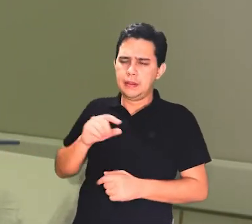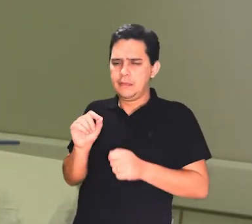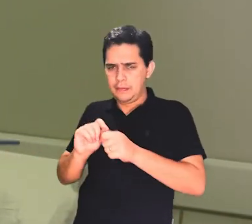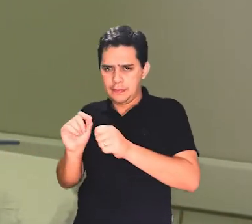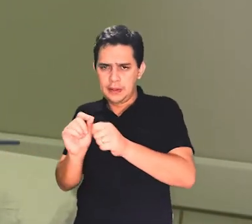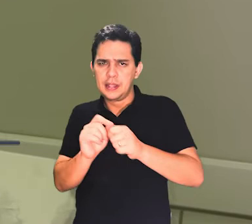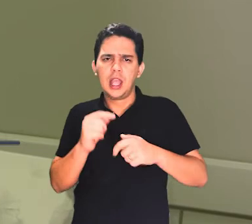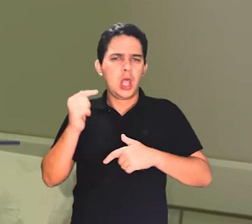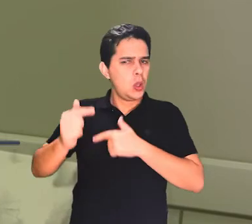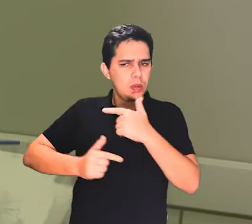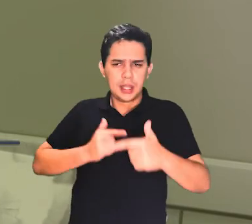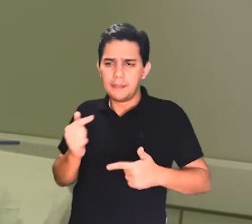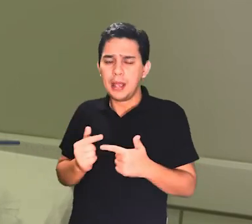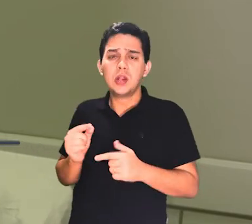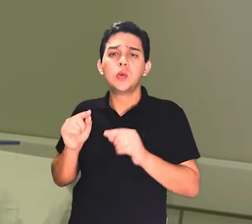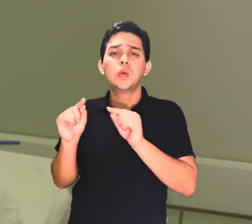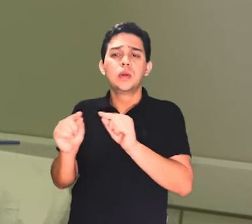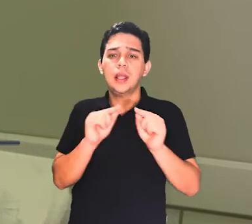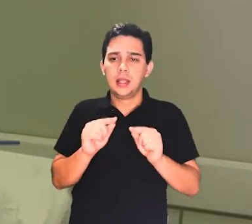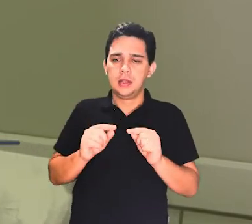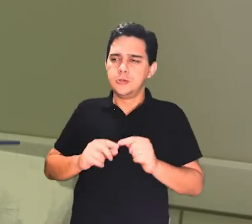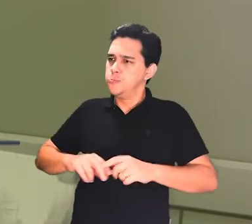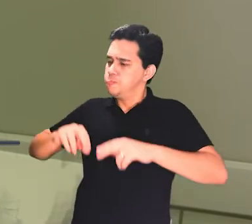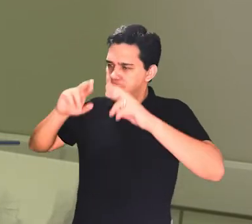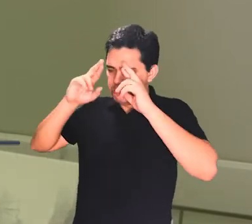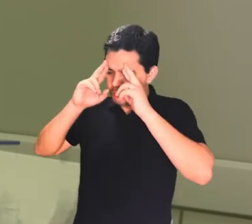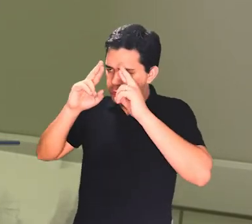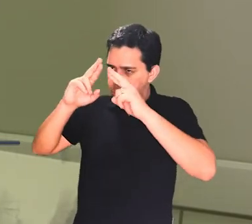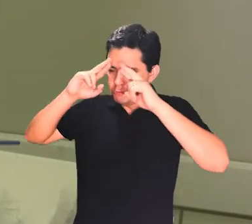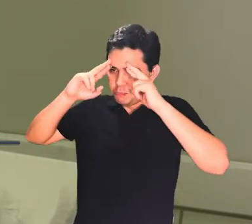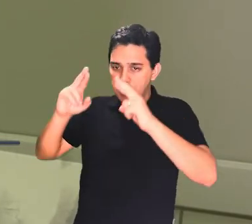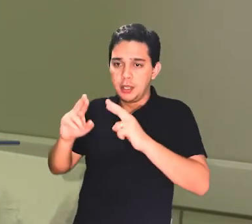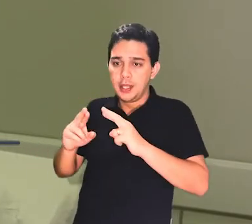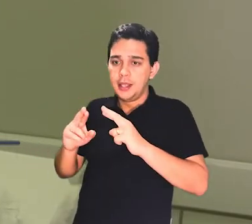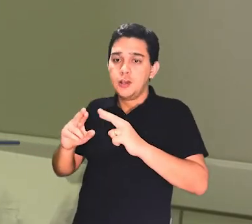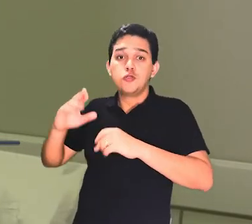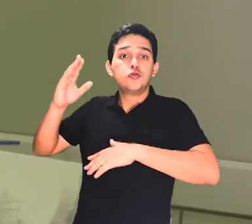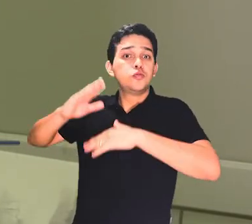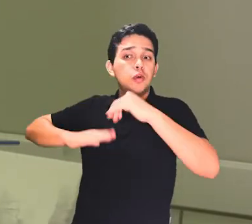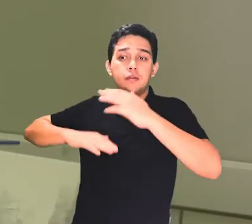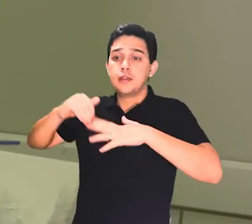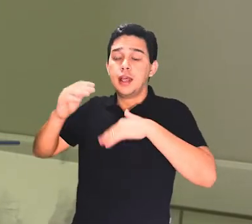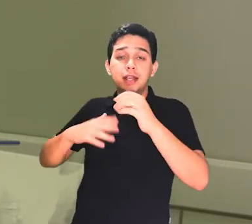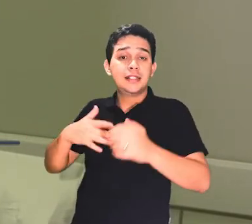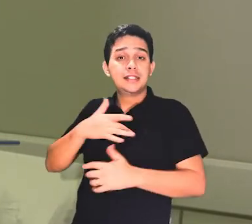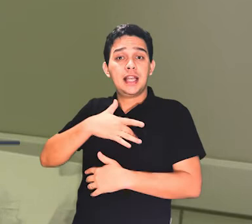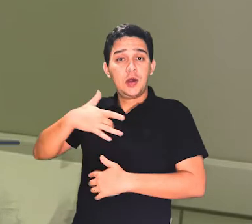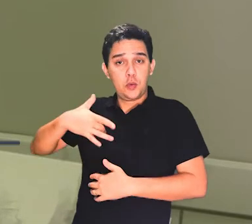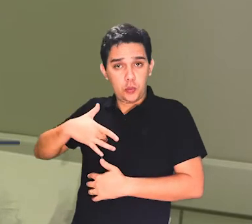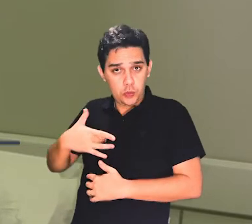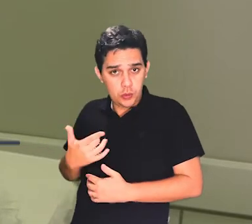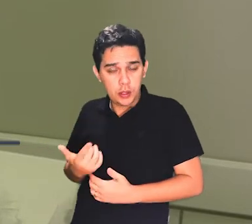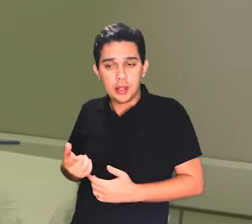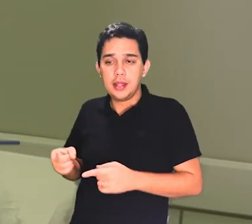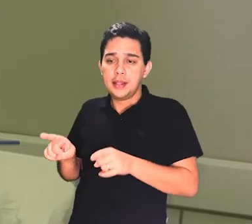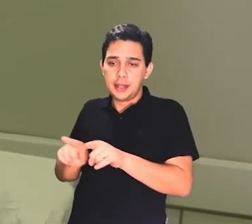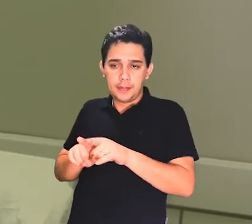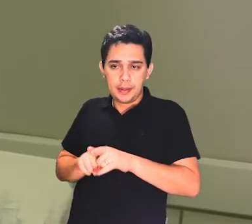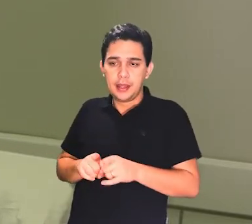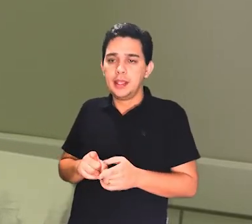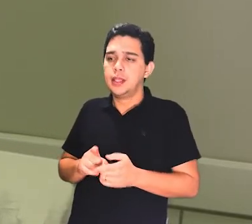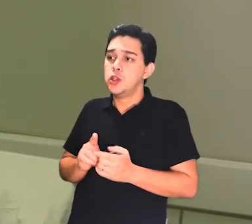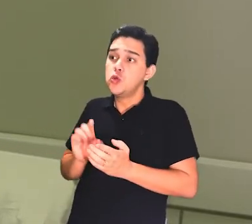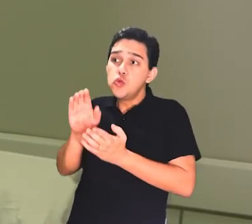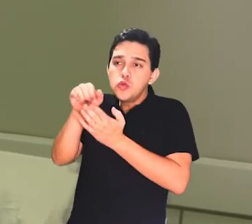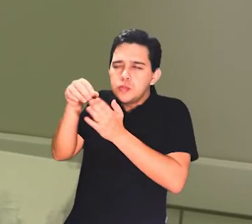trabalho que respeita muito os profissionais de saúde, né? Que são, em